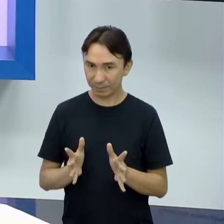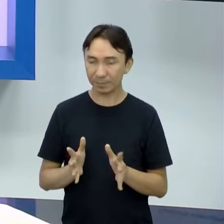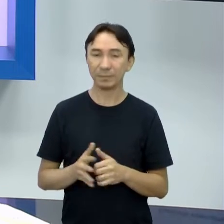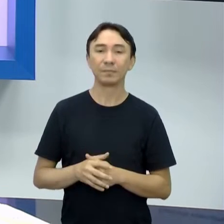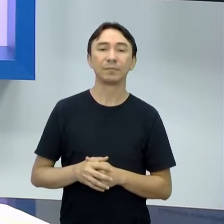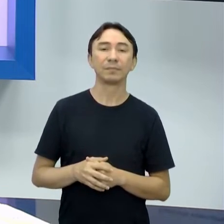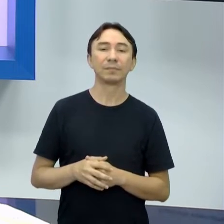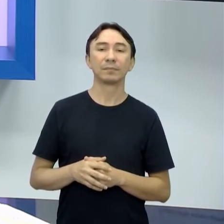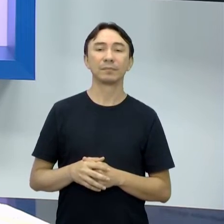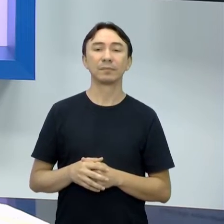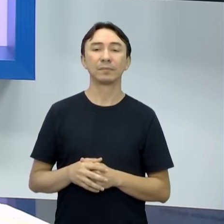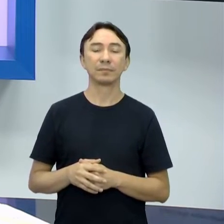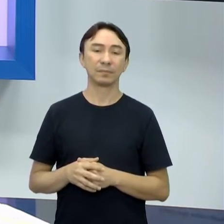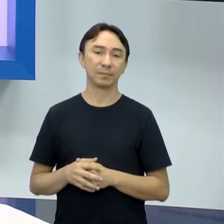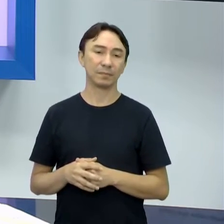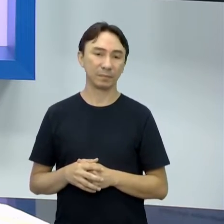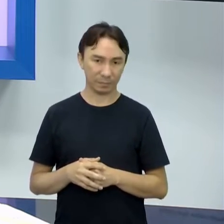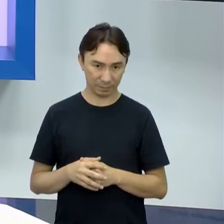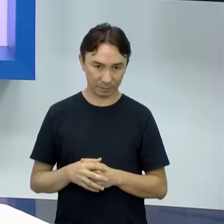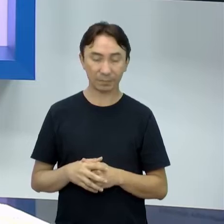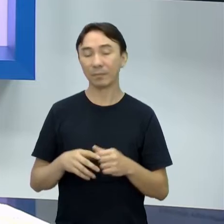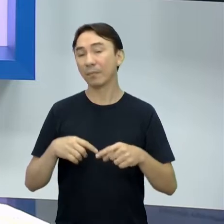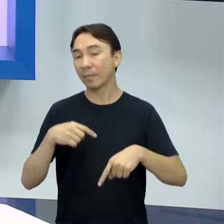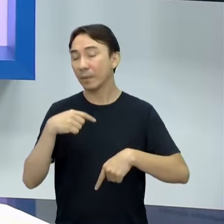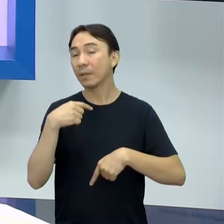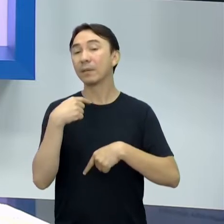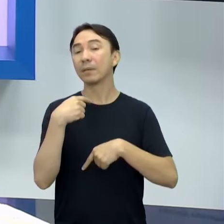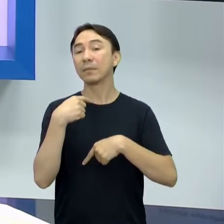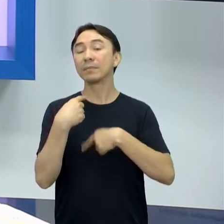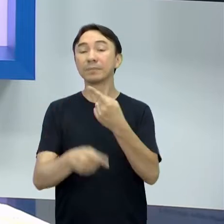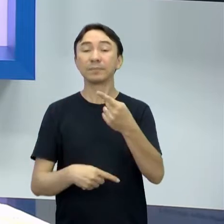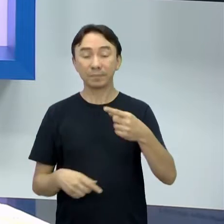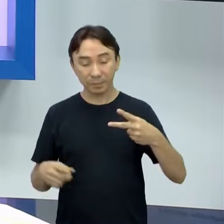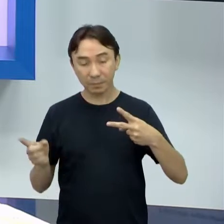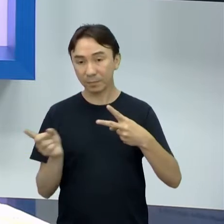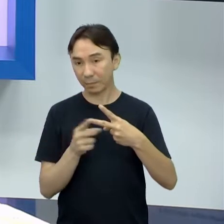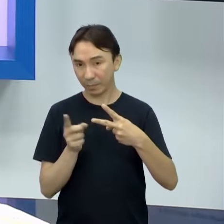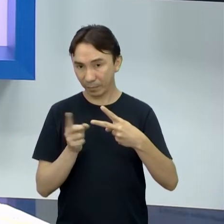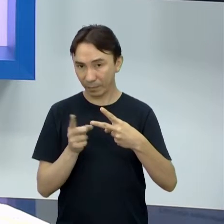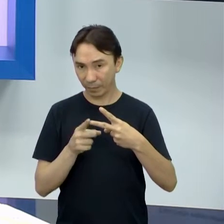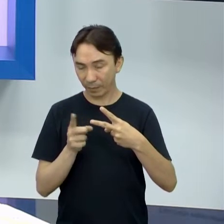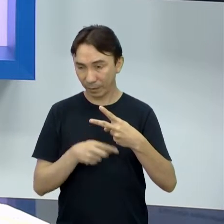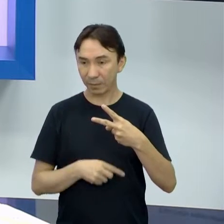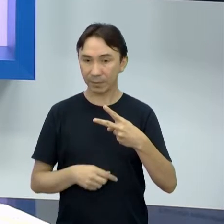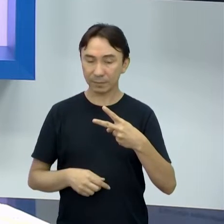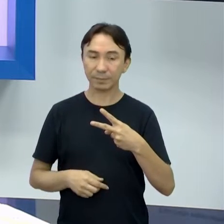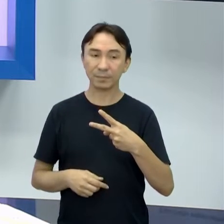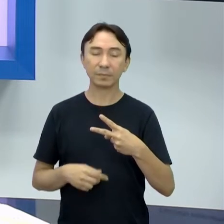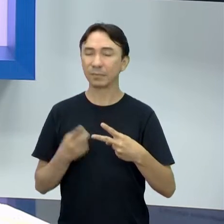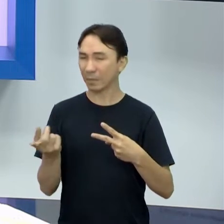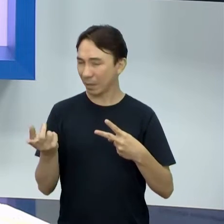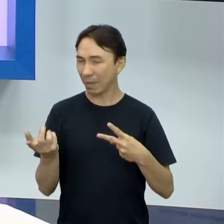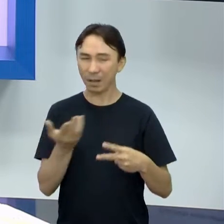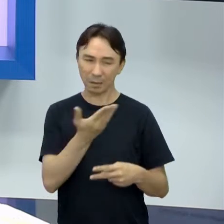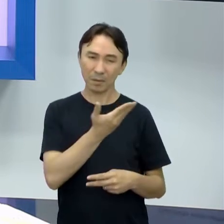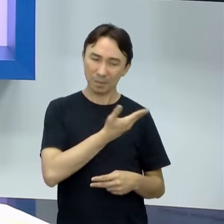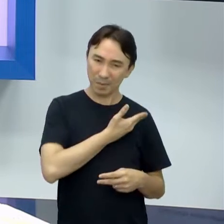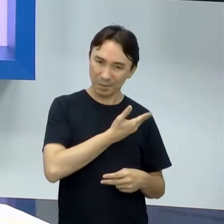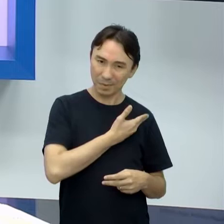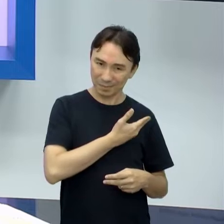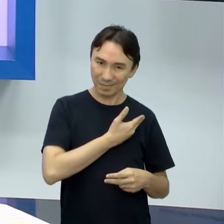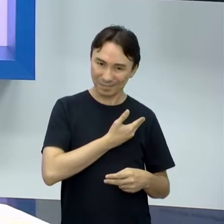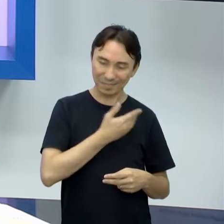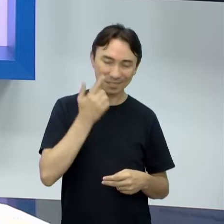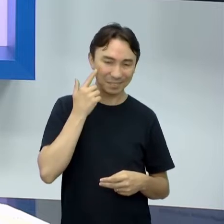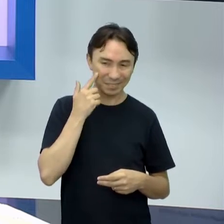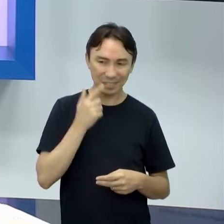aqui nas nossas aulas seguintes. Você vai relatar ali brevemente para os seus